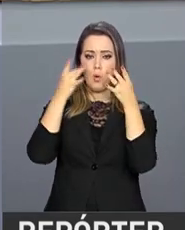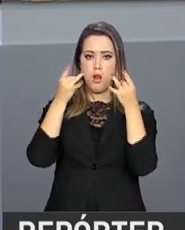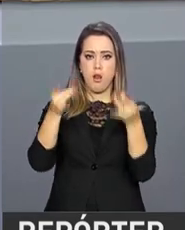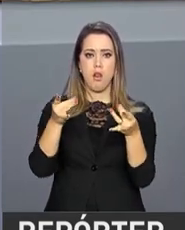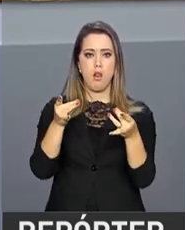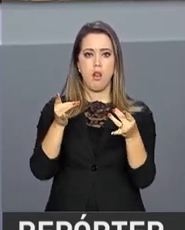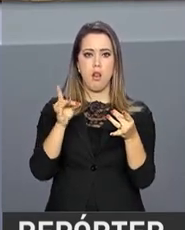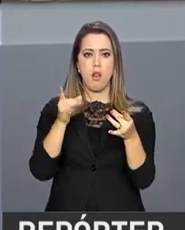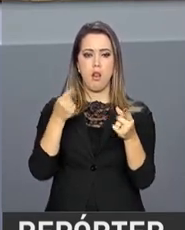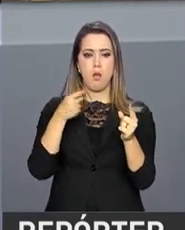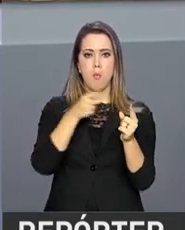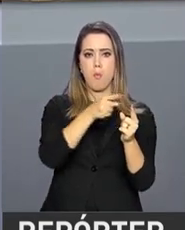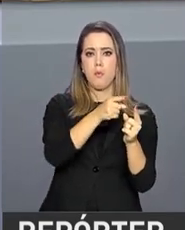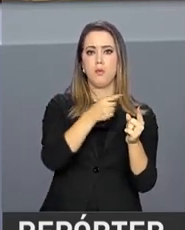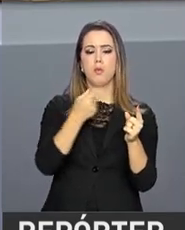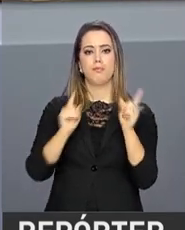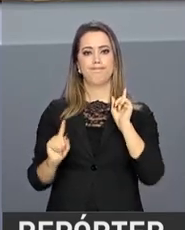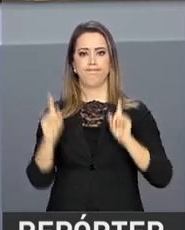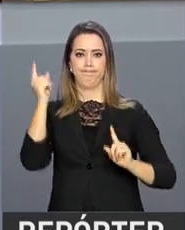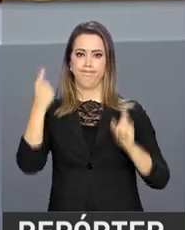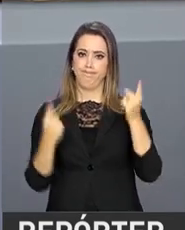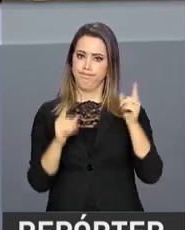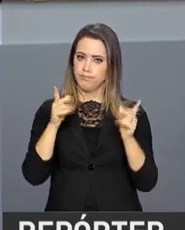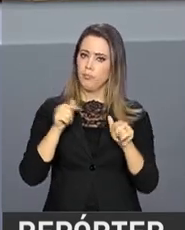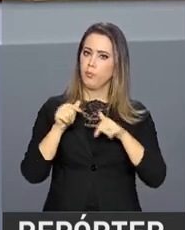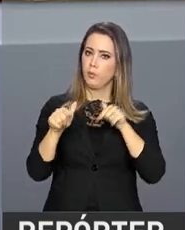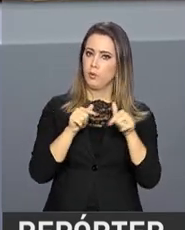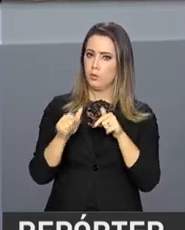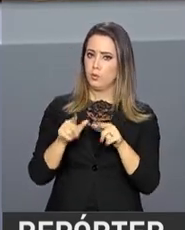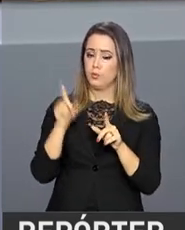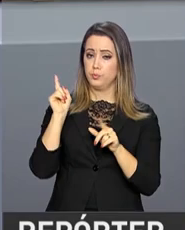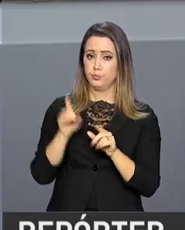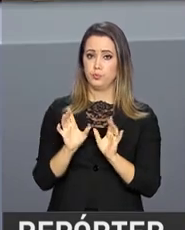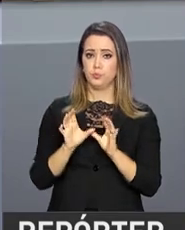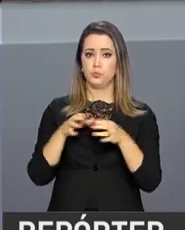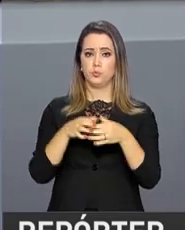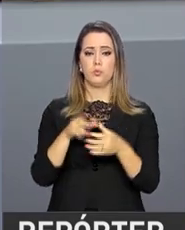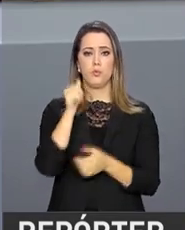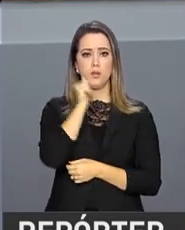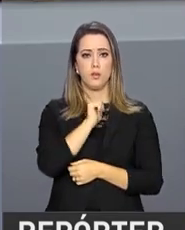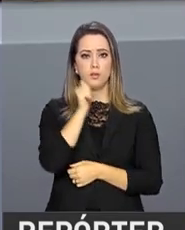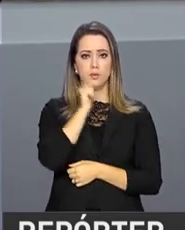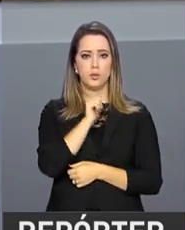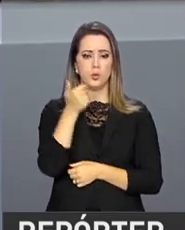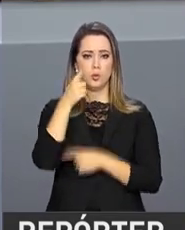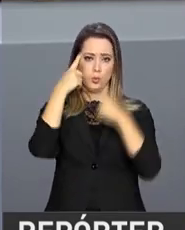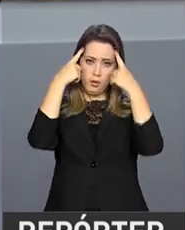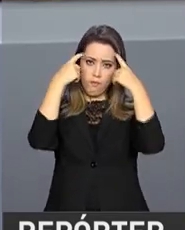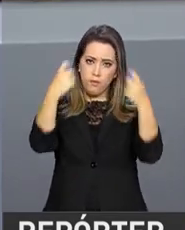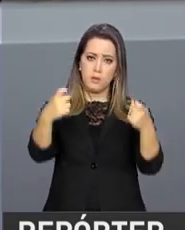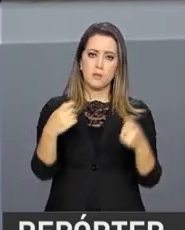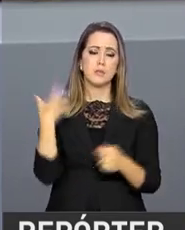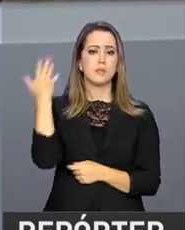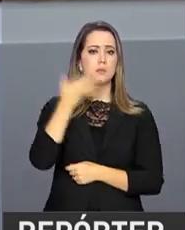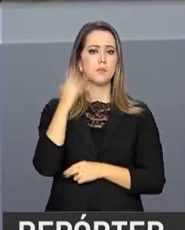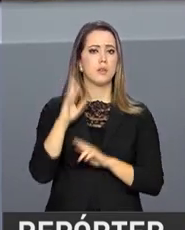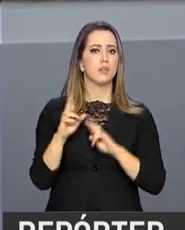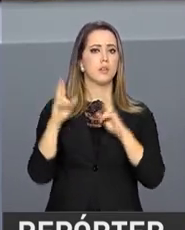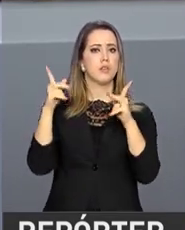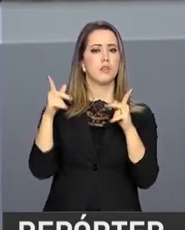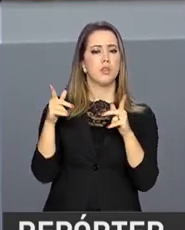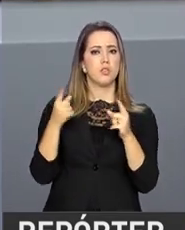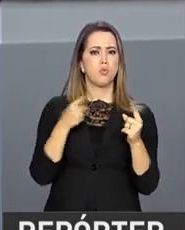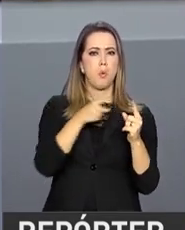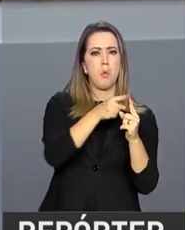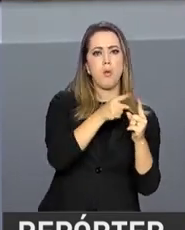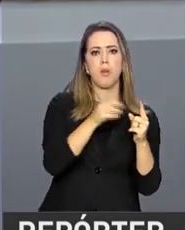sobre o assédio no carnaval o trabalho segundo a coordenadora do programa mulher sem violência explica a diferença entre